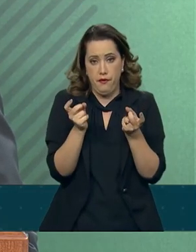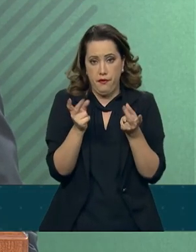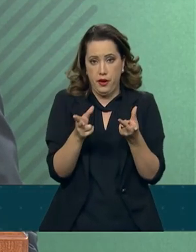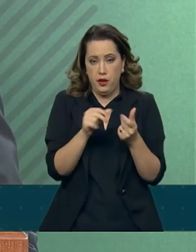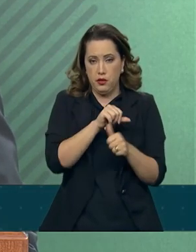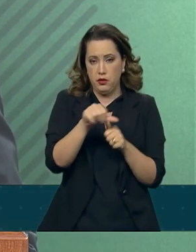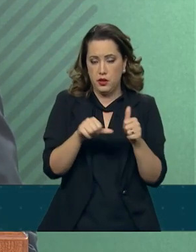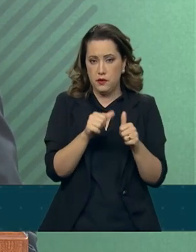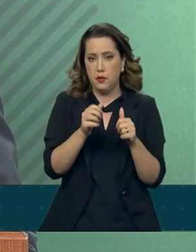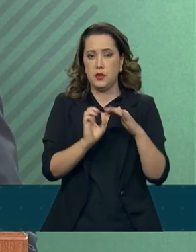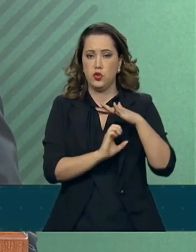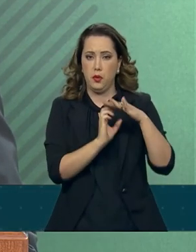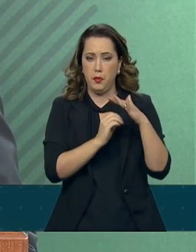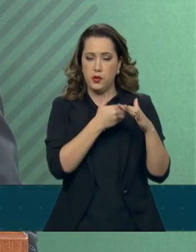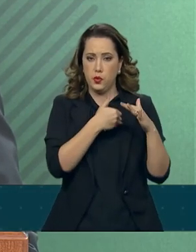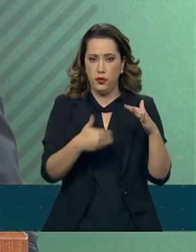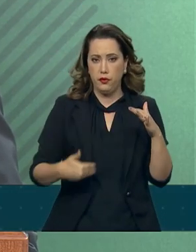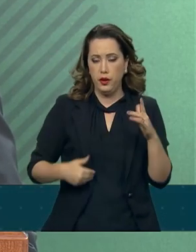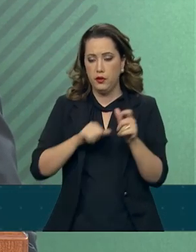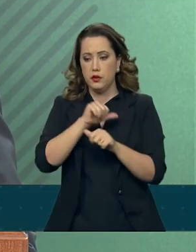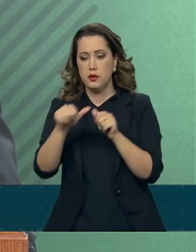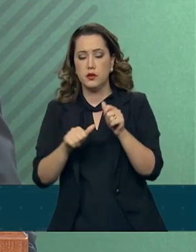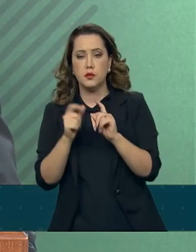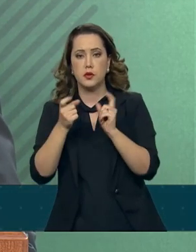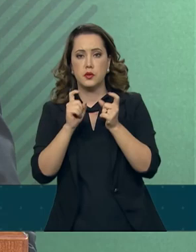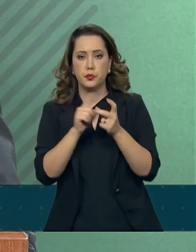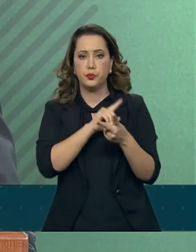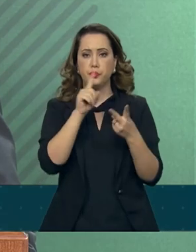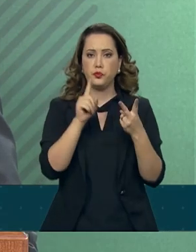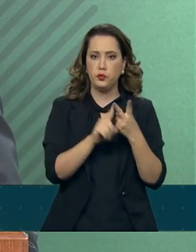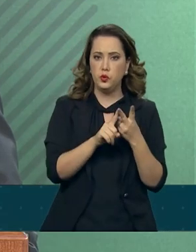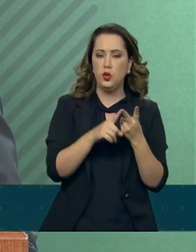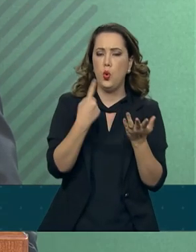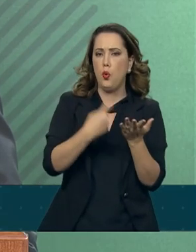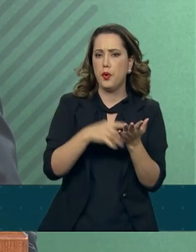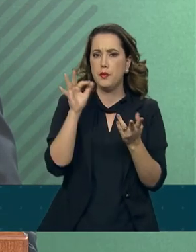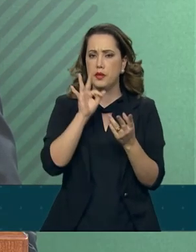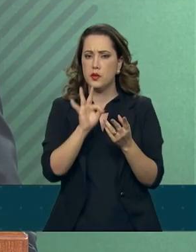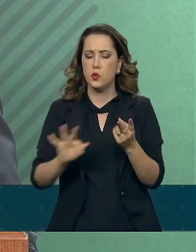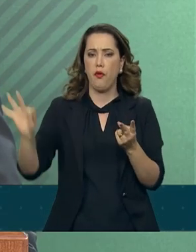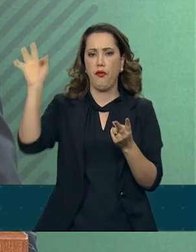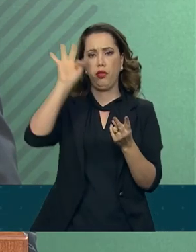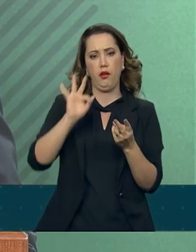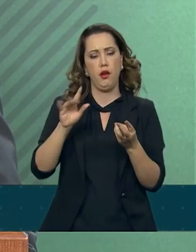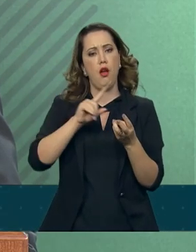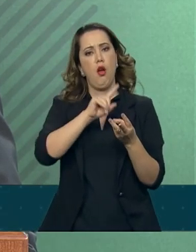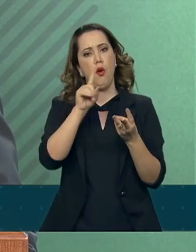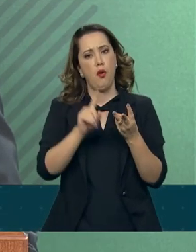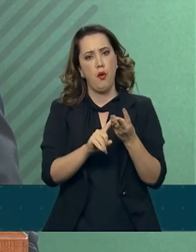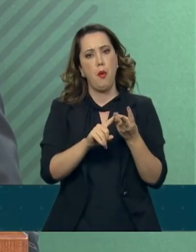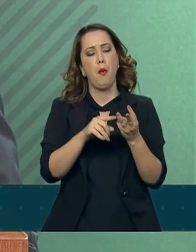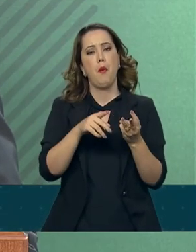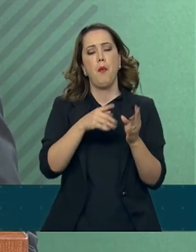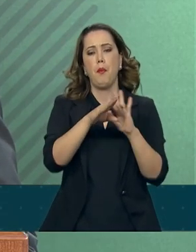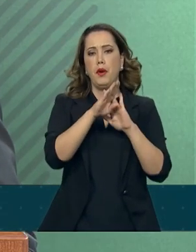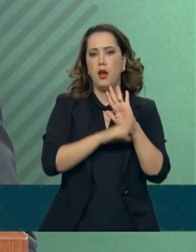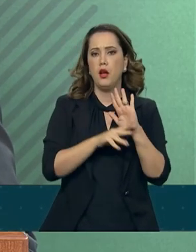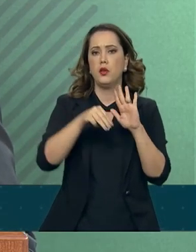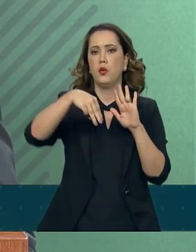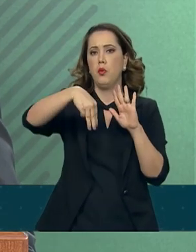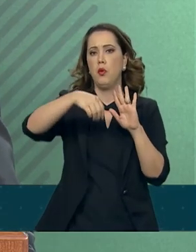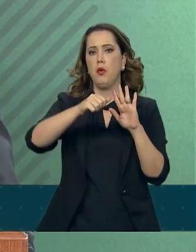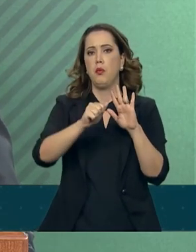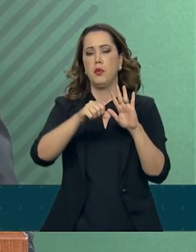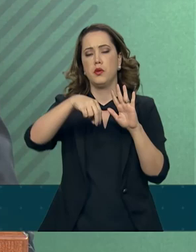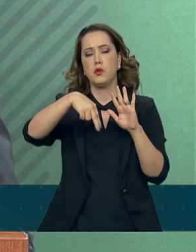pacto federativo plano mansueto liberação do fgts cessão